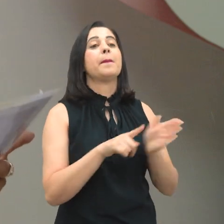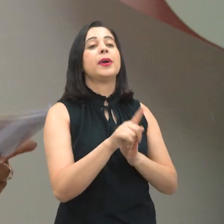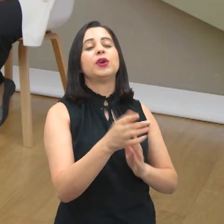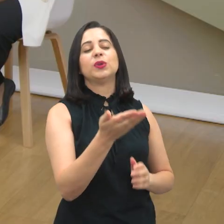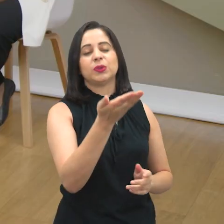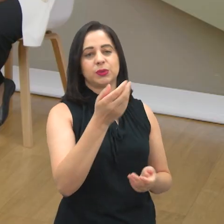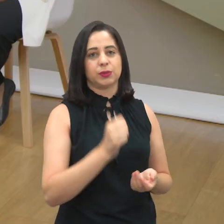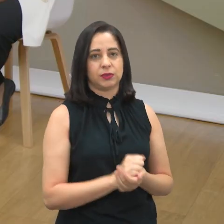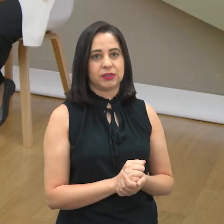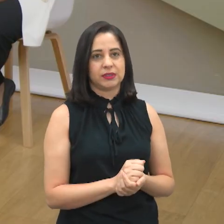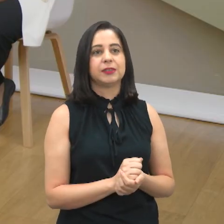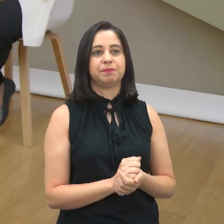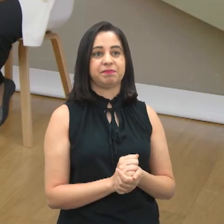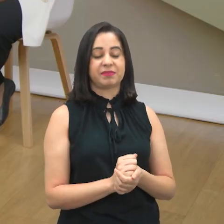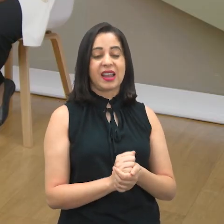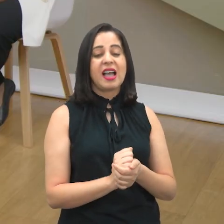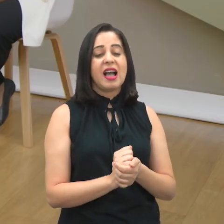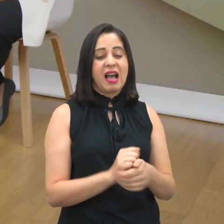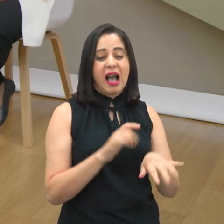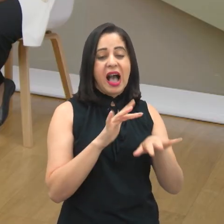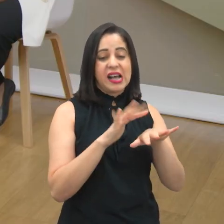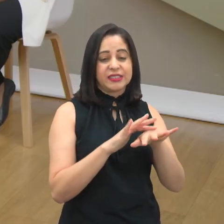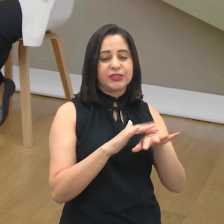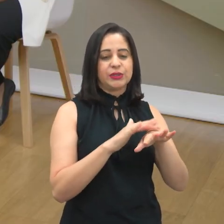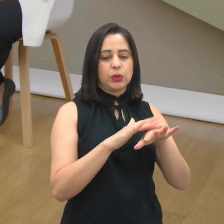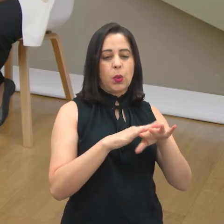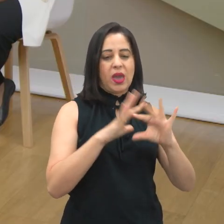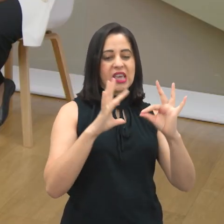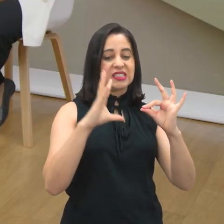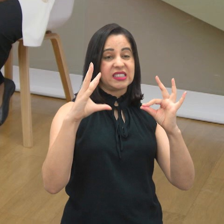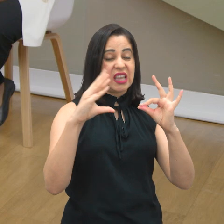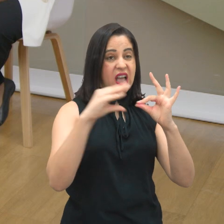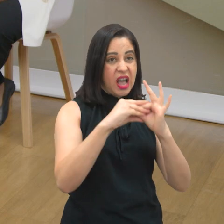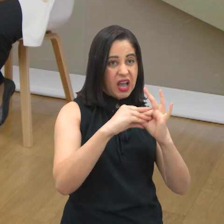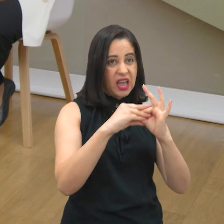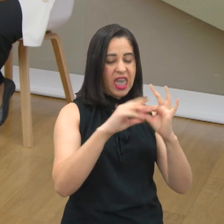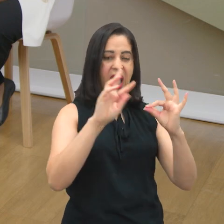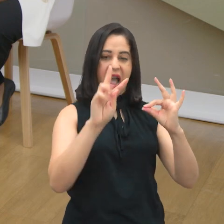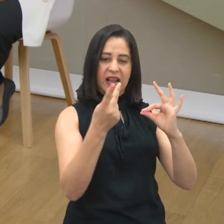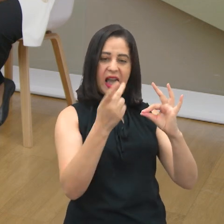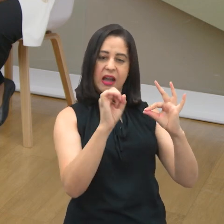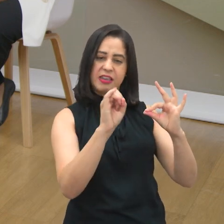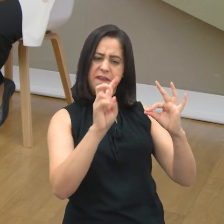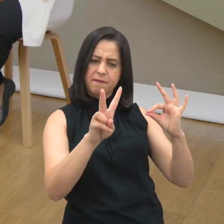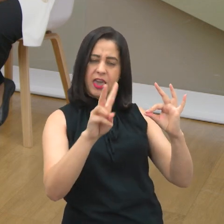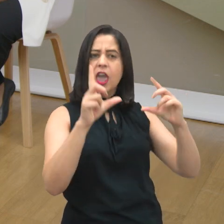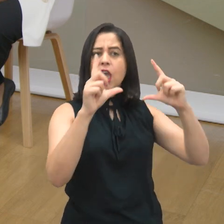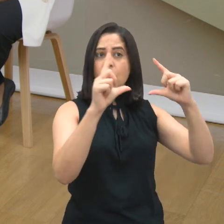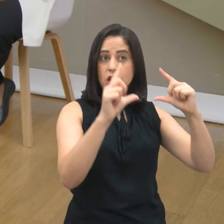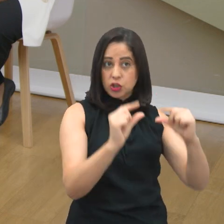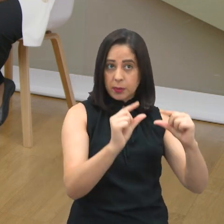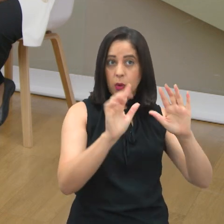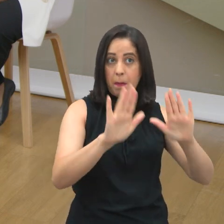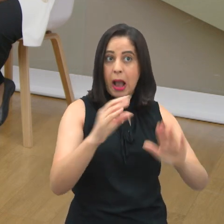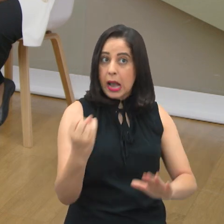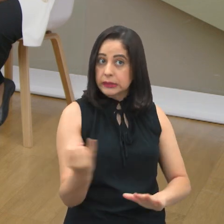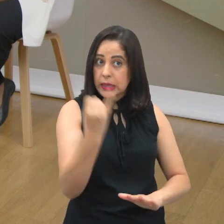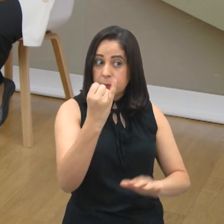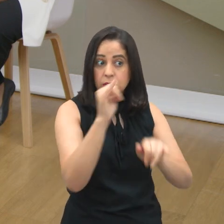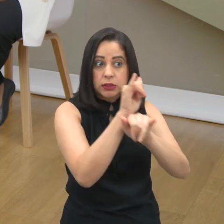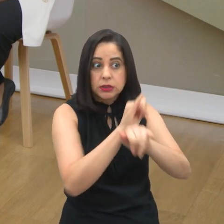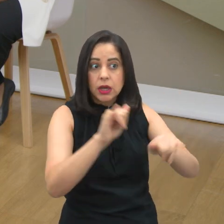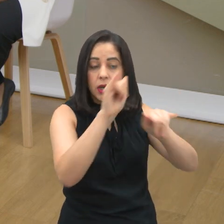vamos lá. As novas infecções por HIV têm diminuído, mas é importante reforçar as ações de